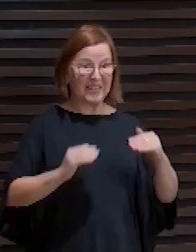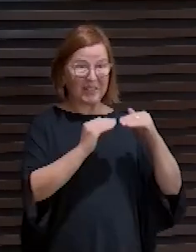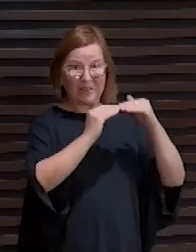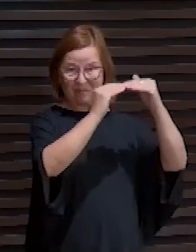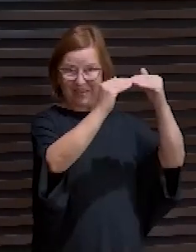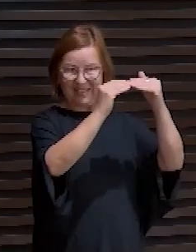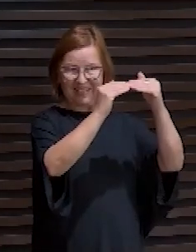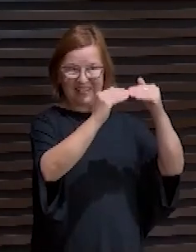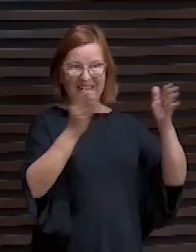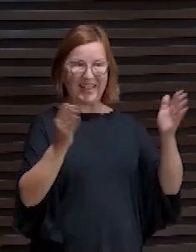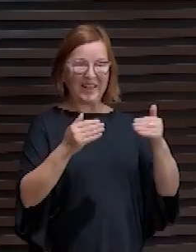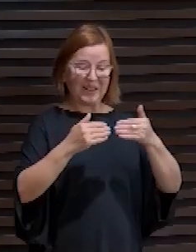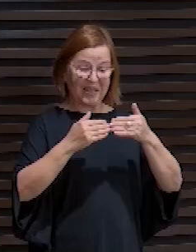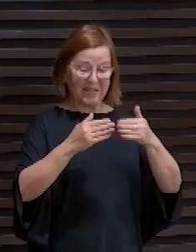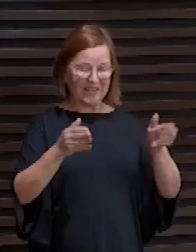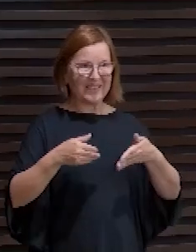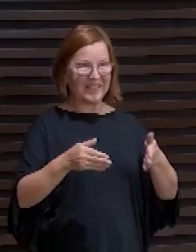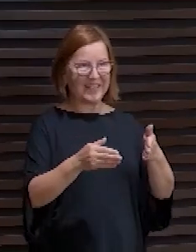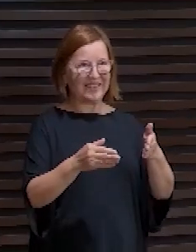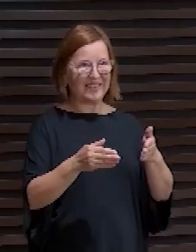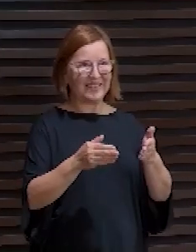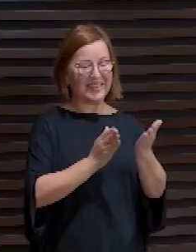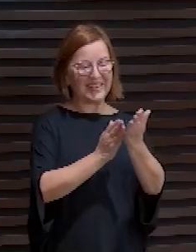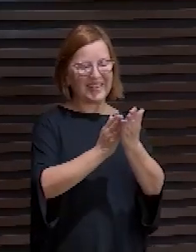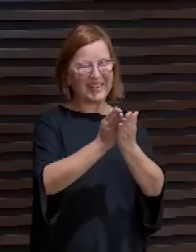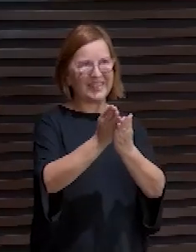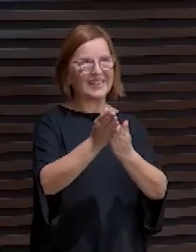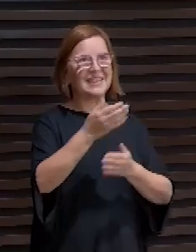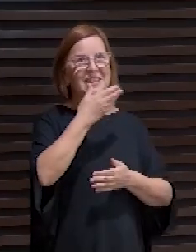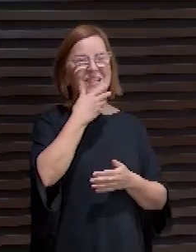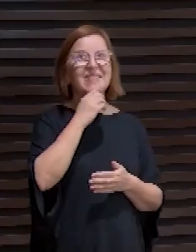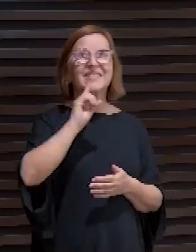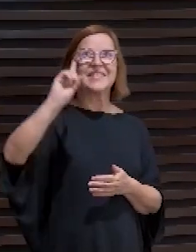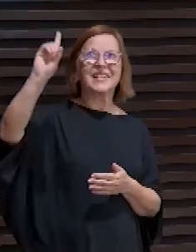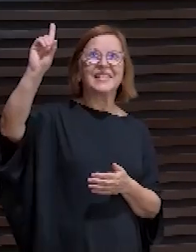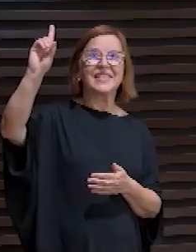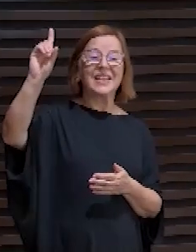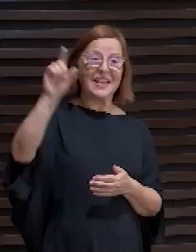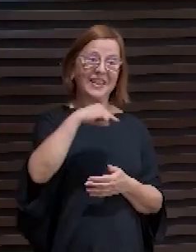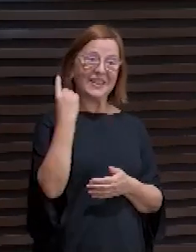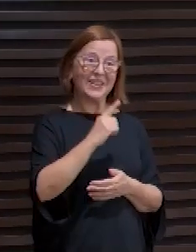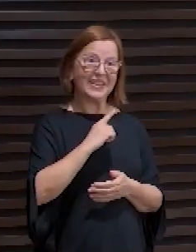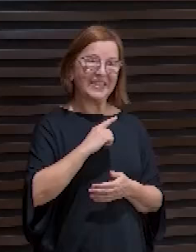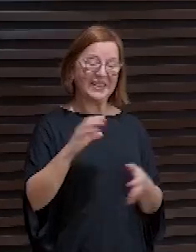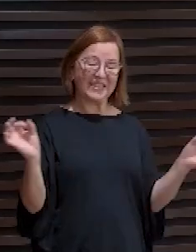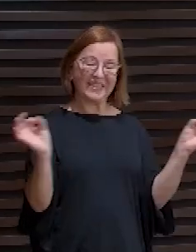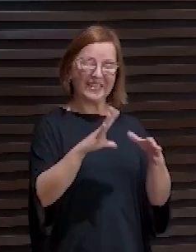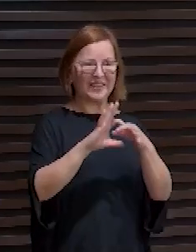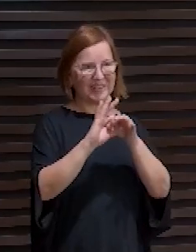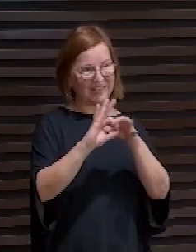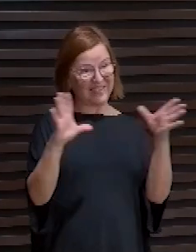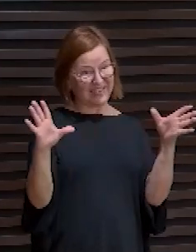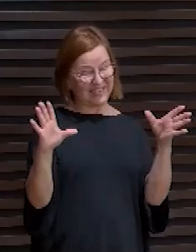agora abriu o caminho de acesso ao Pai. Nós temos total liberdade em Cristo, nós temos